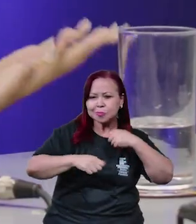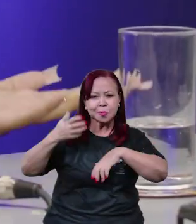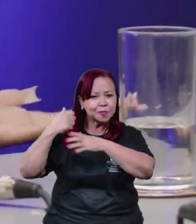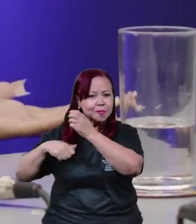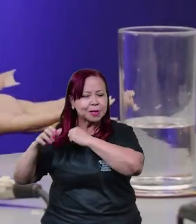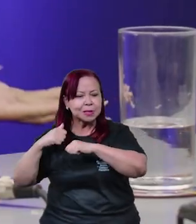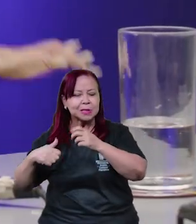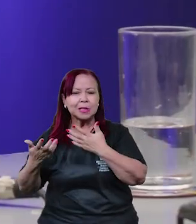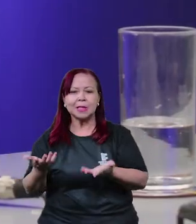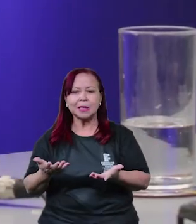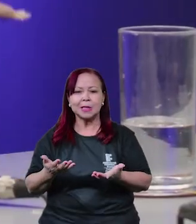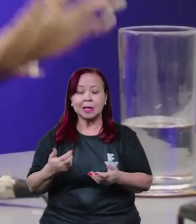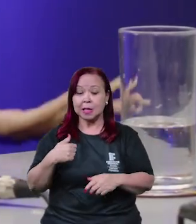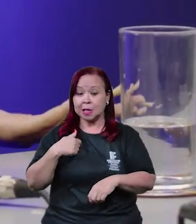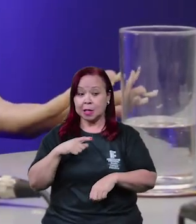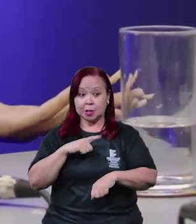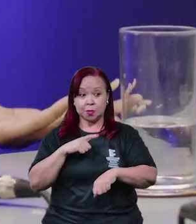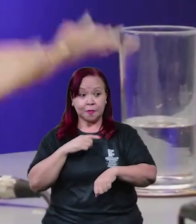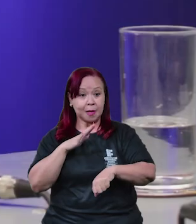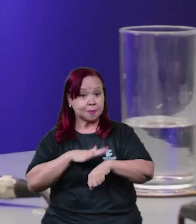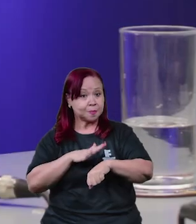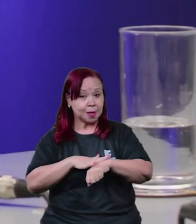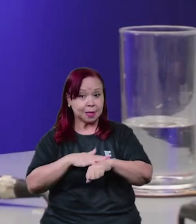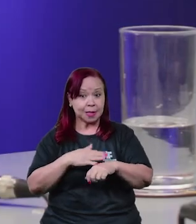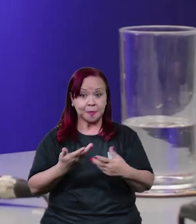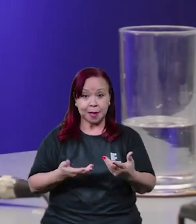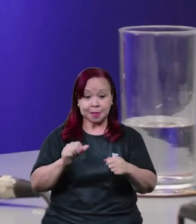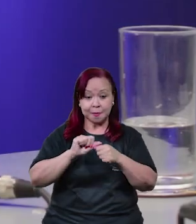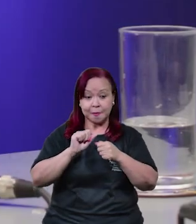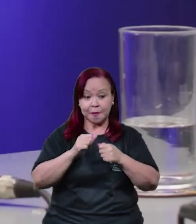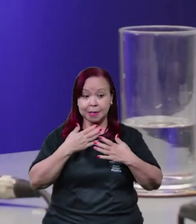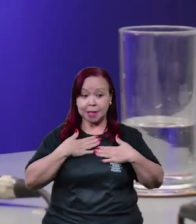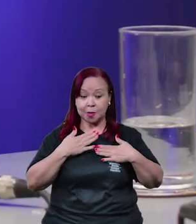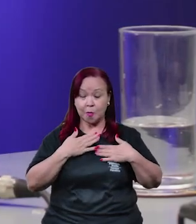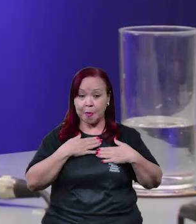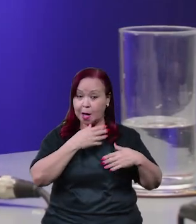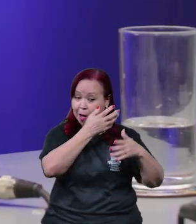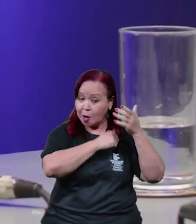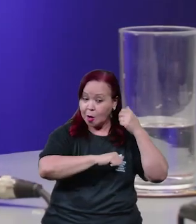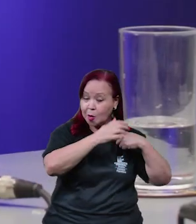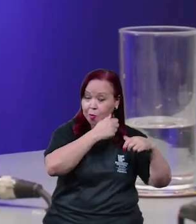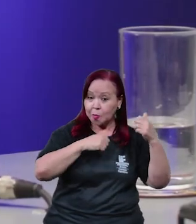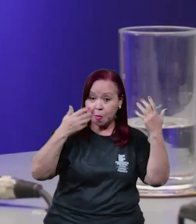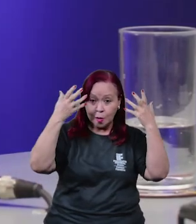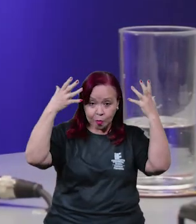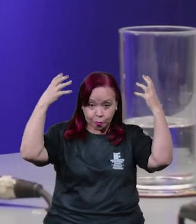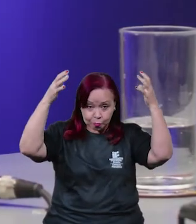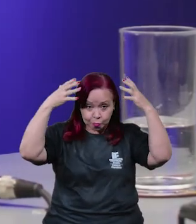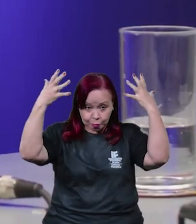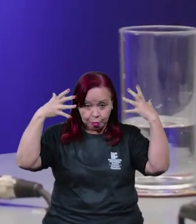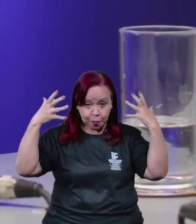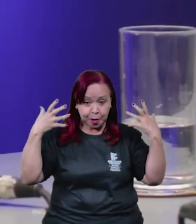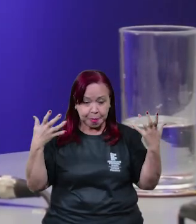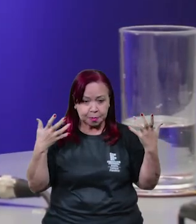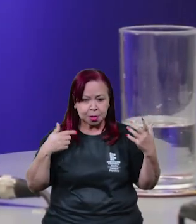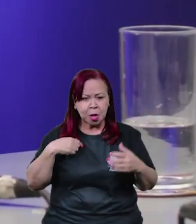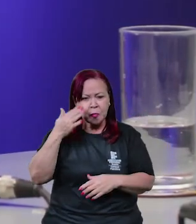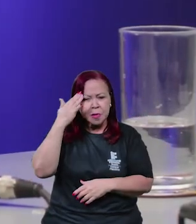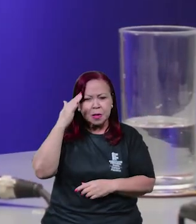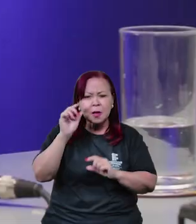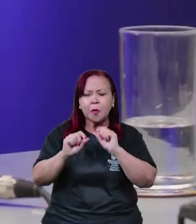se eu tivesse mais tempo, elas iam fazer fitagem no meu cabelo. E eu, tipo assim, véi, eu fui entender o que que era fitagem pro meu cabelo